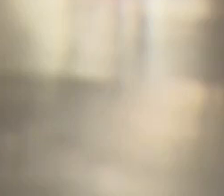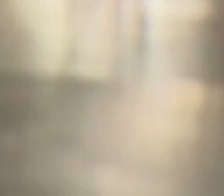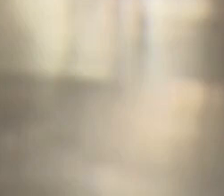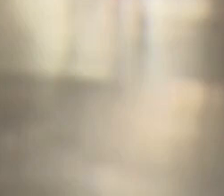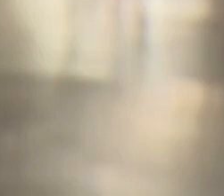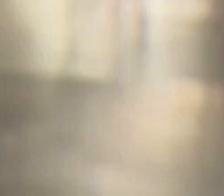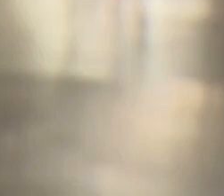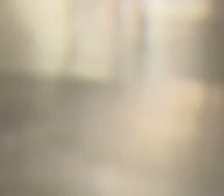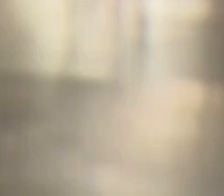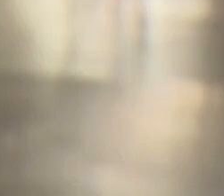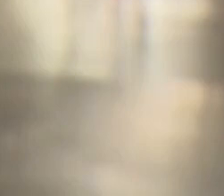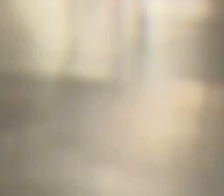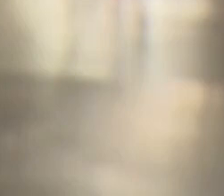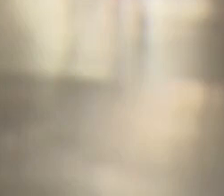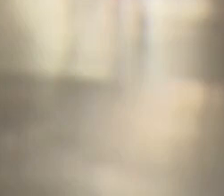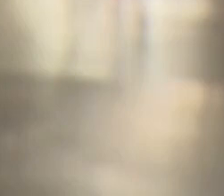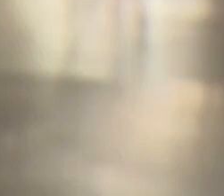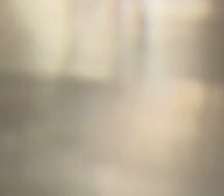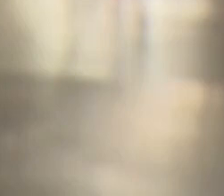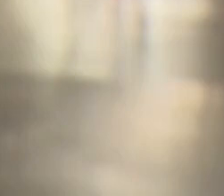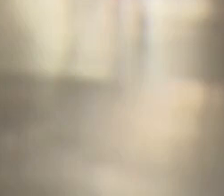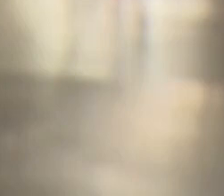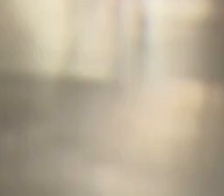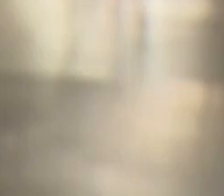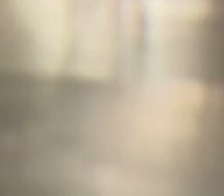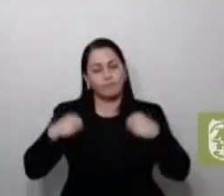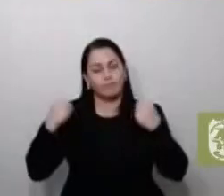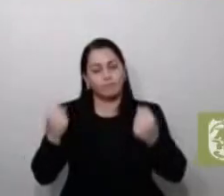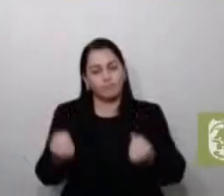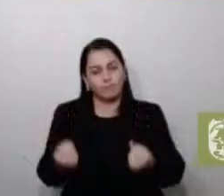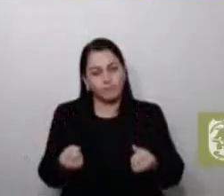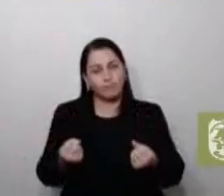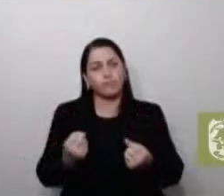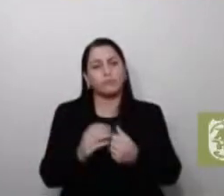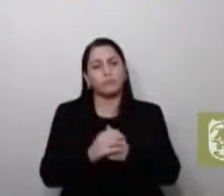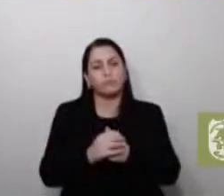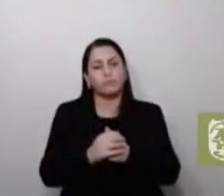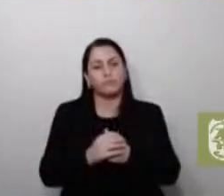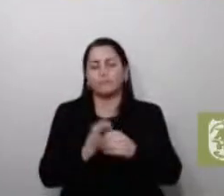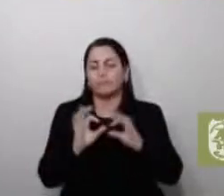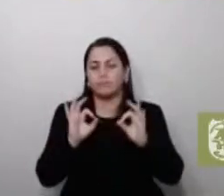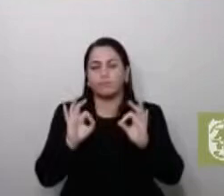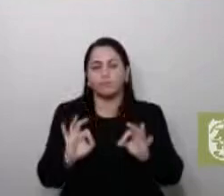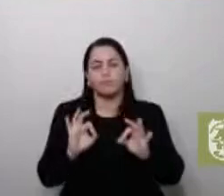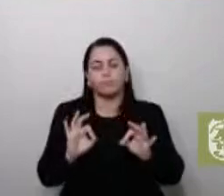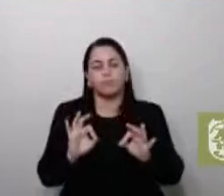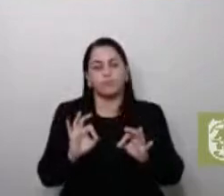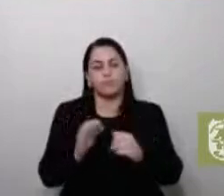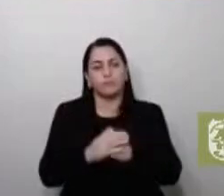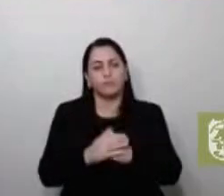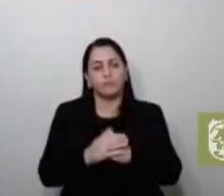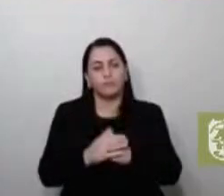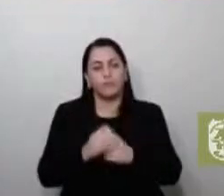e que têm dificuldade de se reinserir na sociedade. Tenho certeza, não